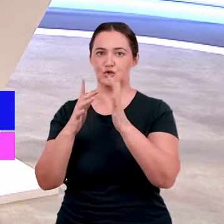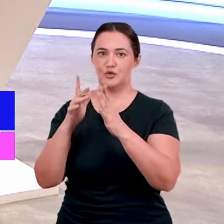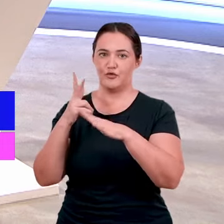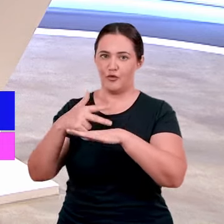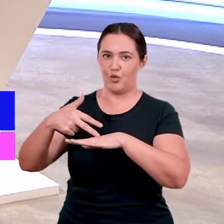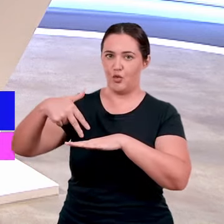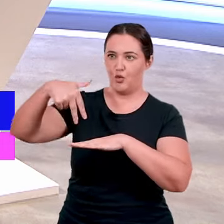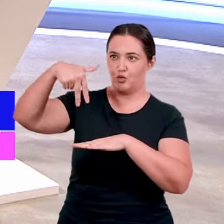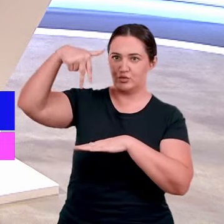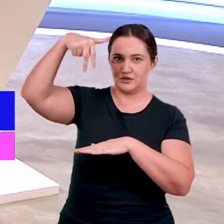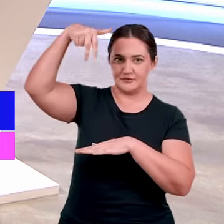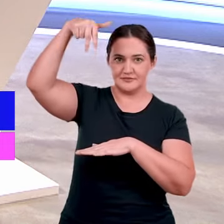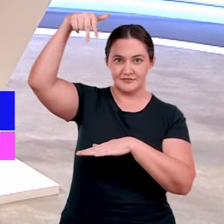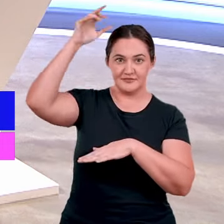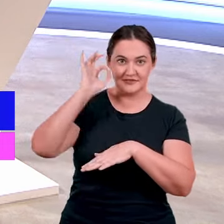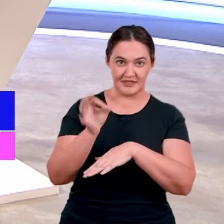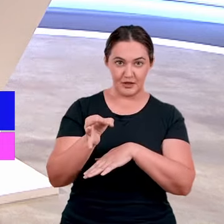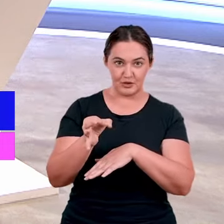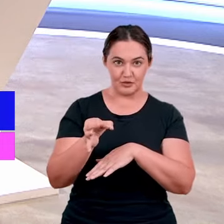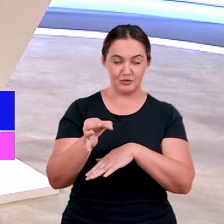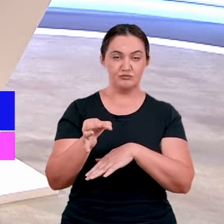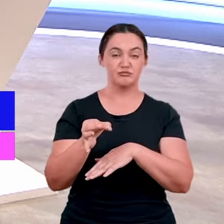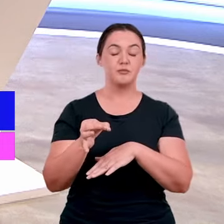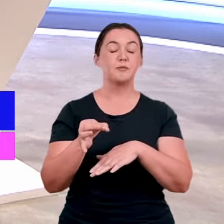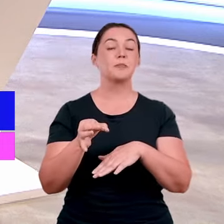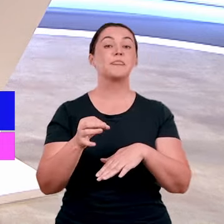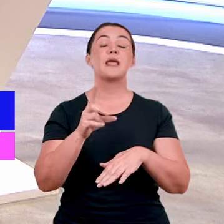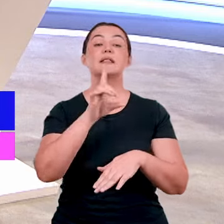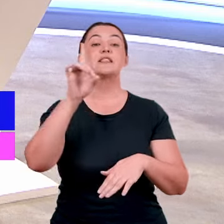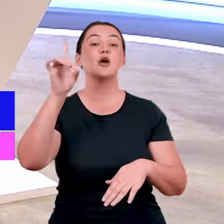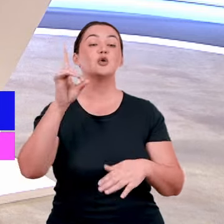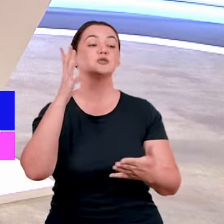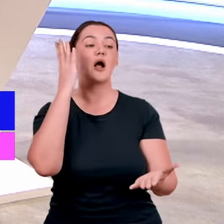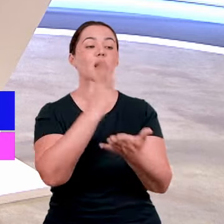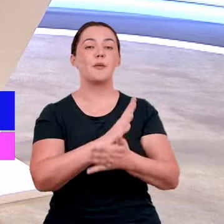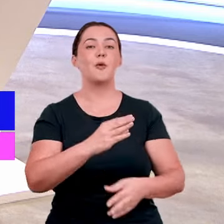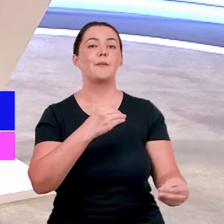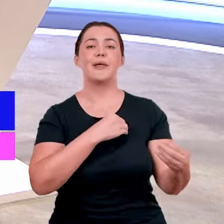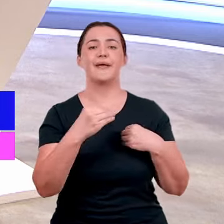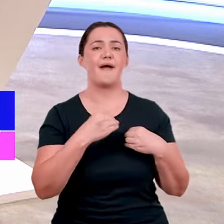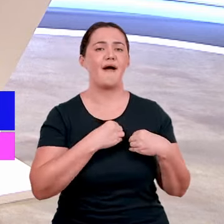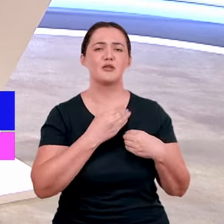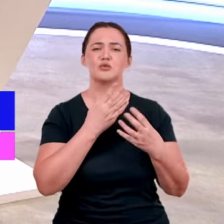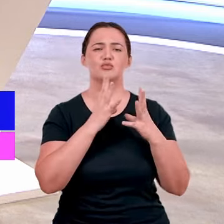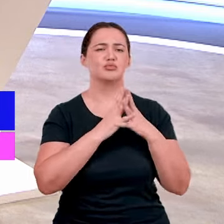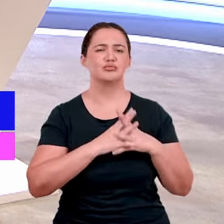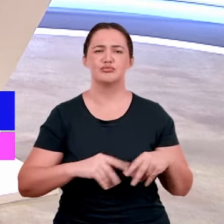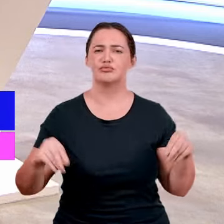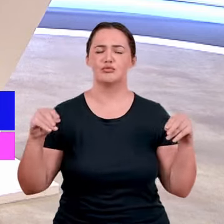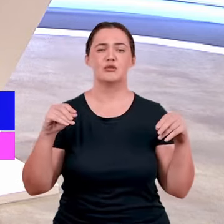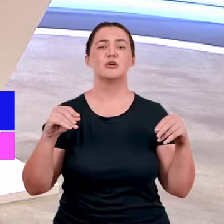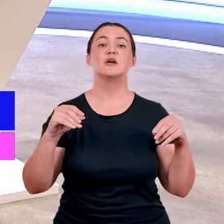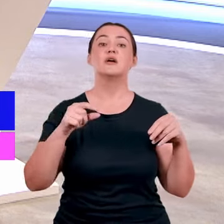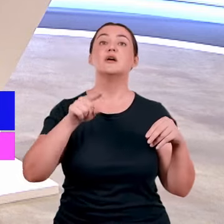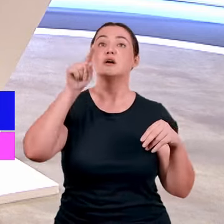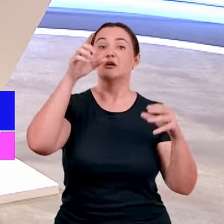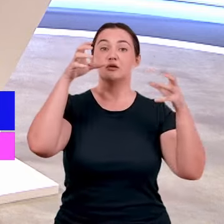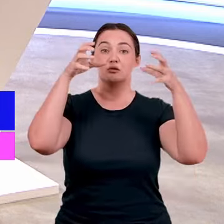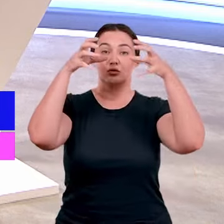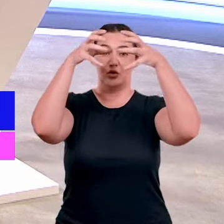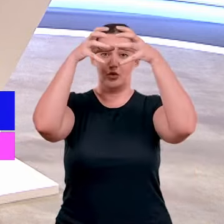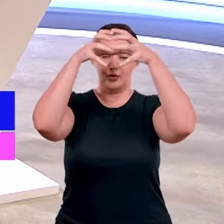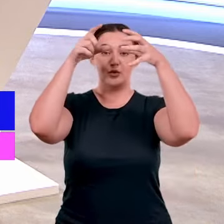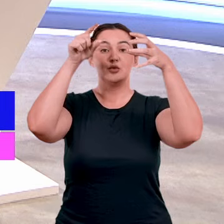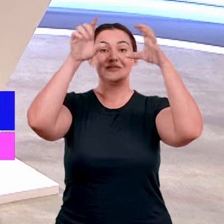não existe mais pecado. Estamos falando do futuro. Não existe pecado entre os filhos de Deus, que já estarão com Cristo no